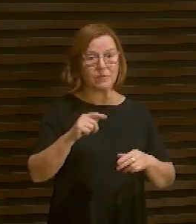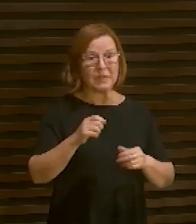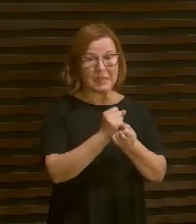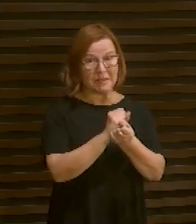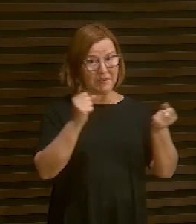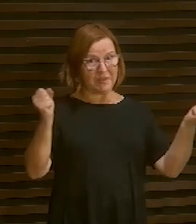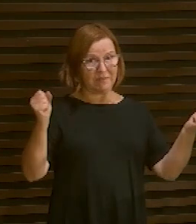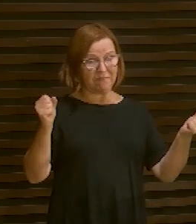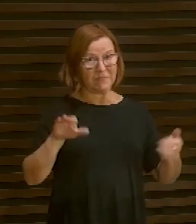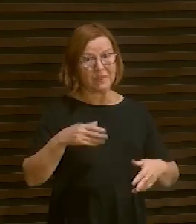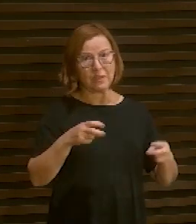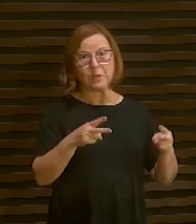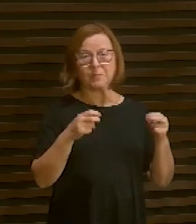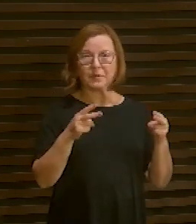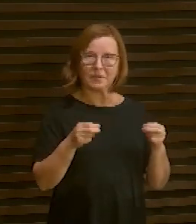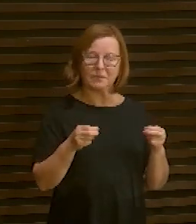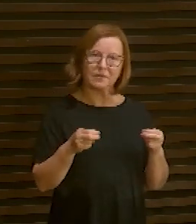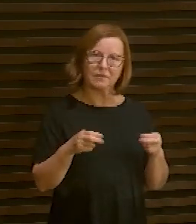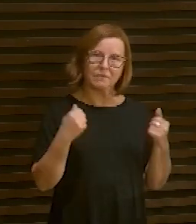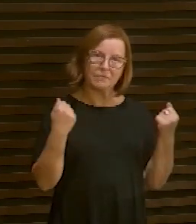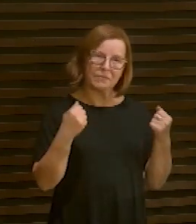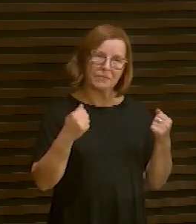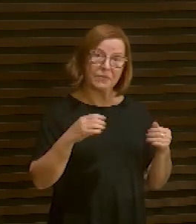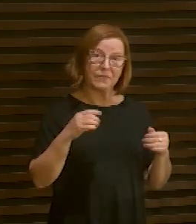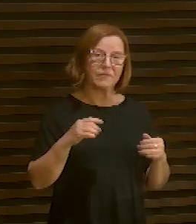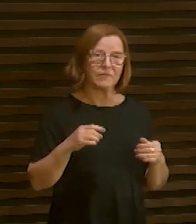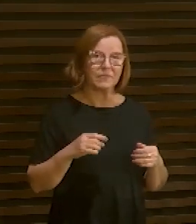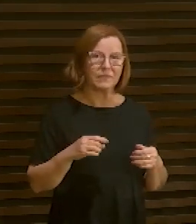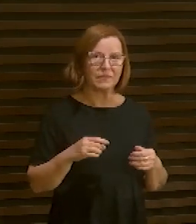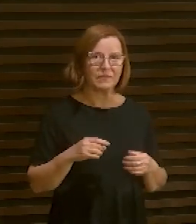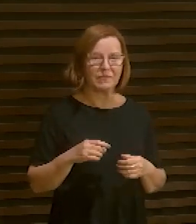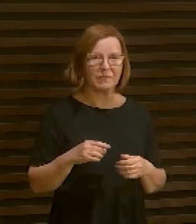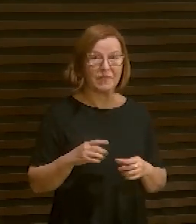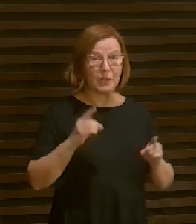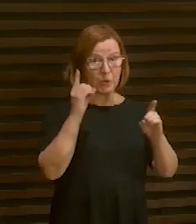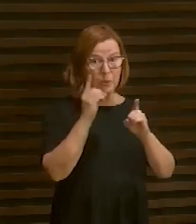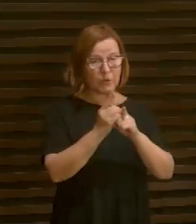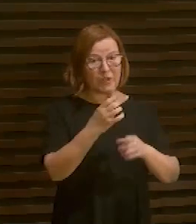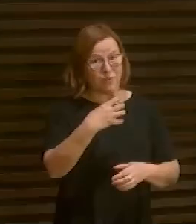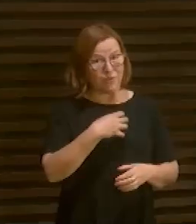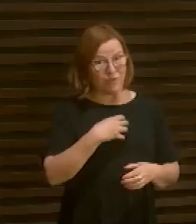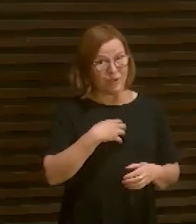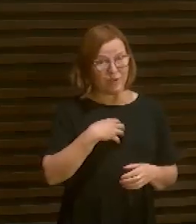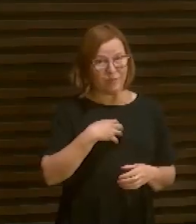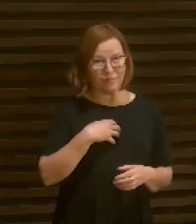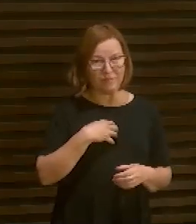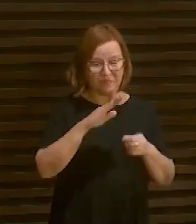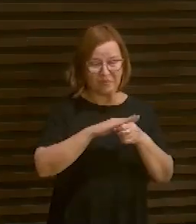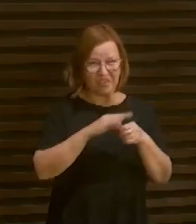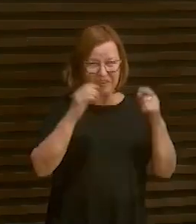Então percebeu que tinha de encontrar um modo de ocupar a sua mente,